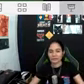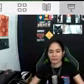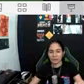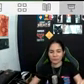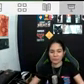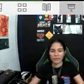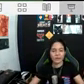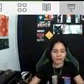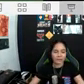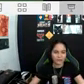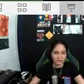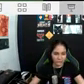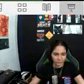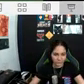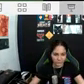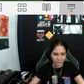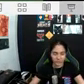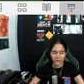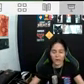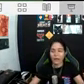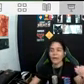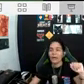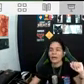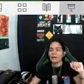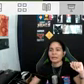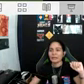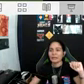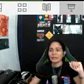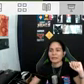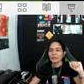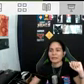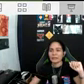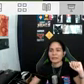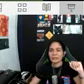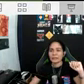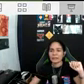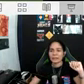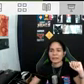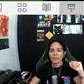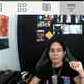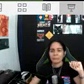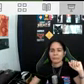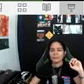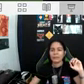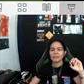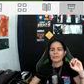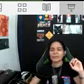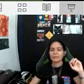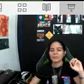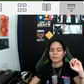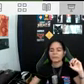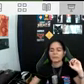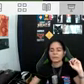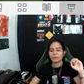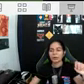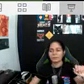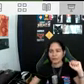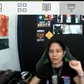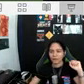isso é variação de indivíduo. Quem poderia estar trazendo um exemplo de